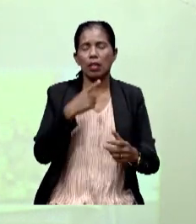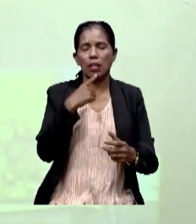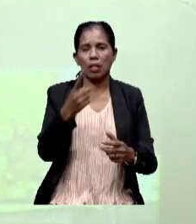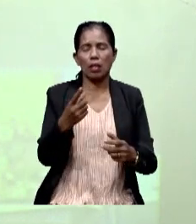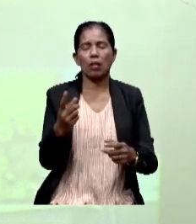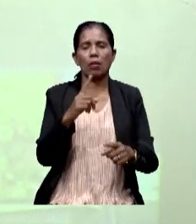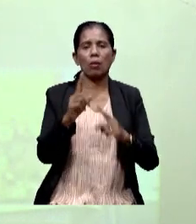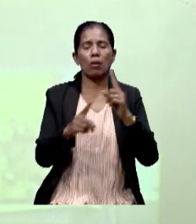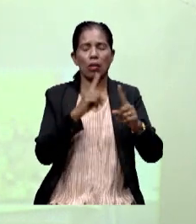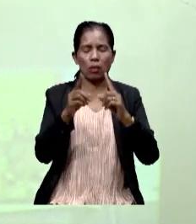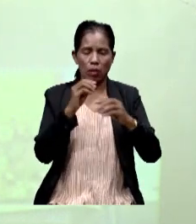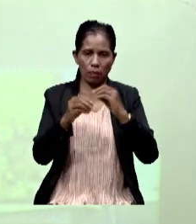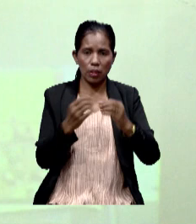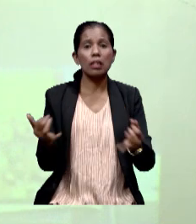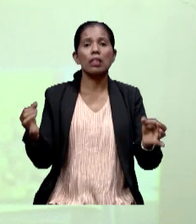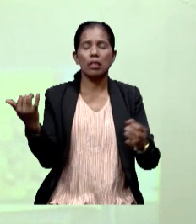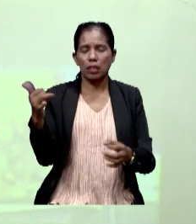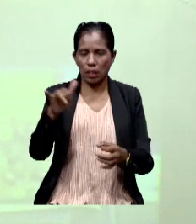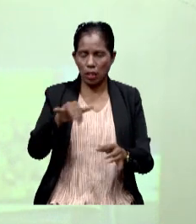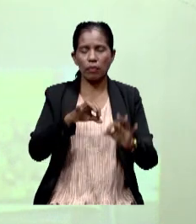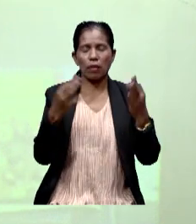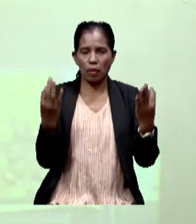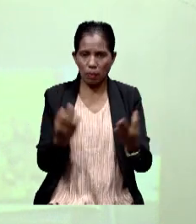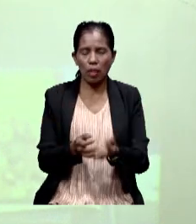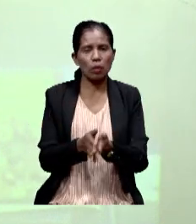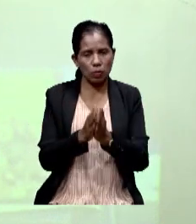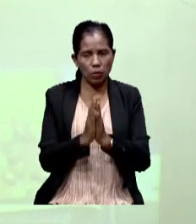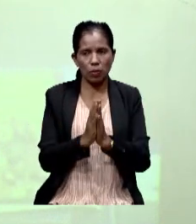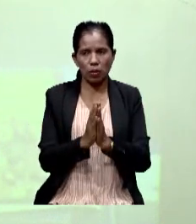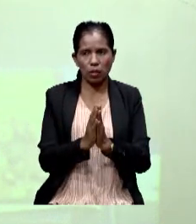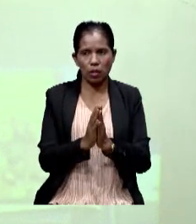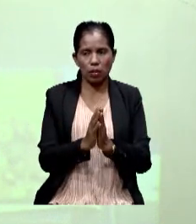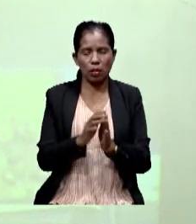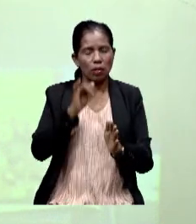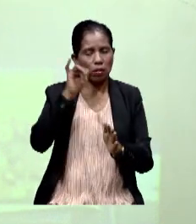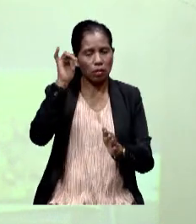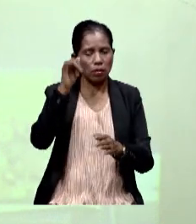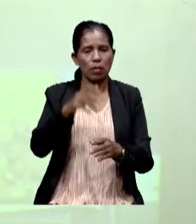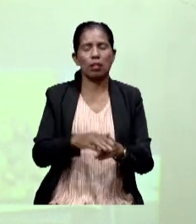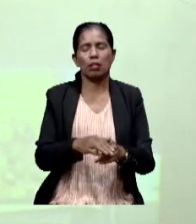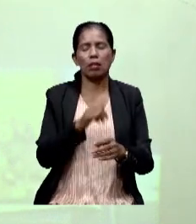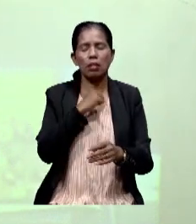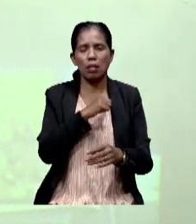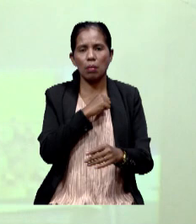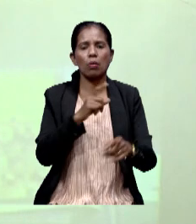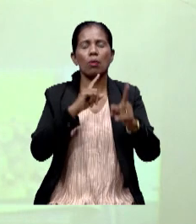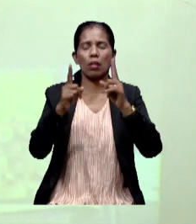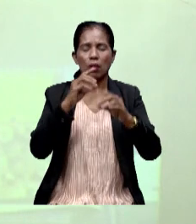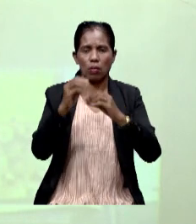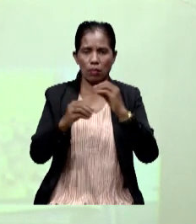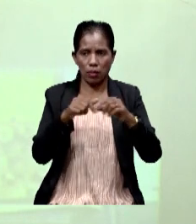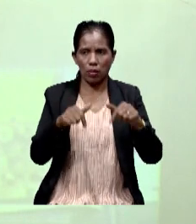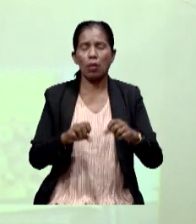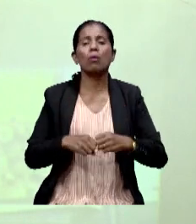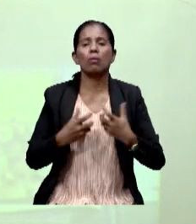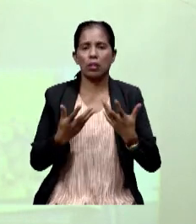sir ni familia nebe husi. Moso desentendimento, lor kala itarona husi amu balu mos ko kolia kono ba idene. Então, o